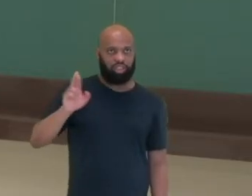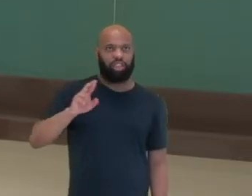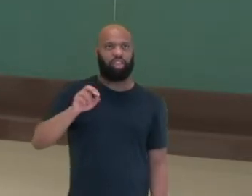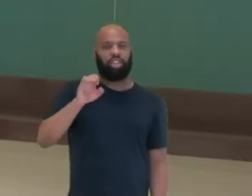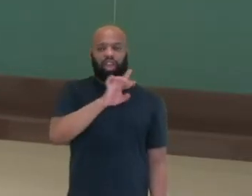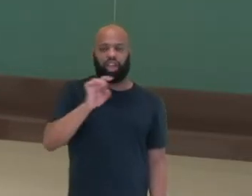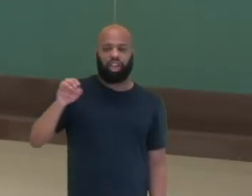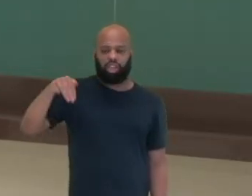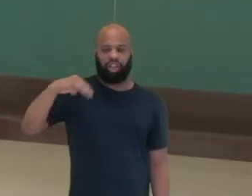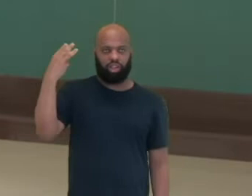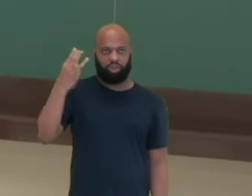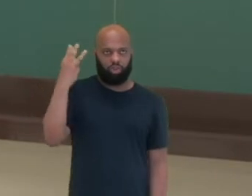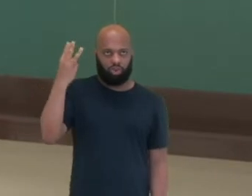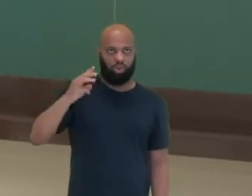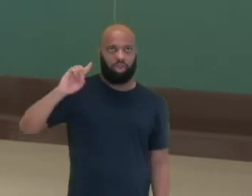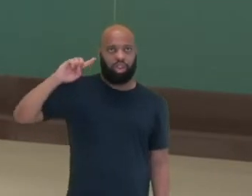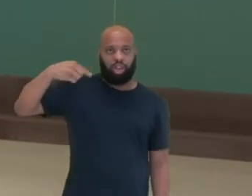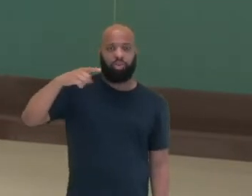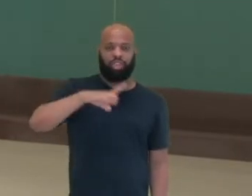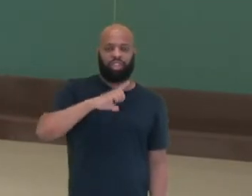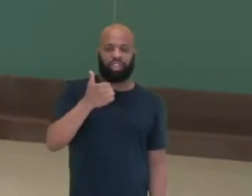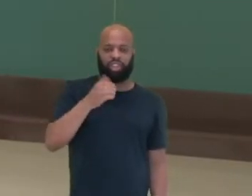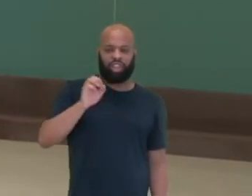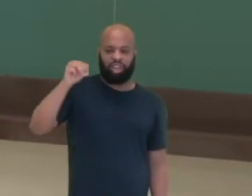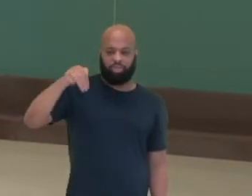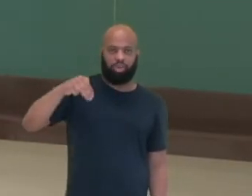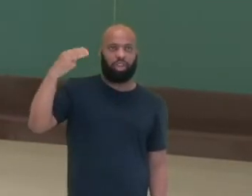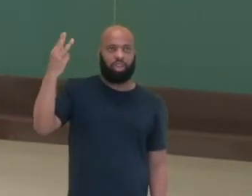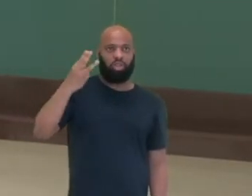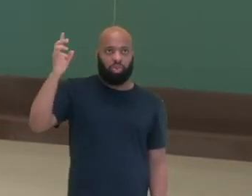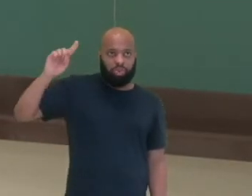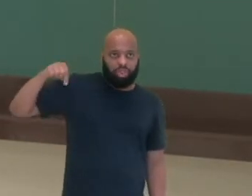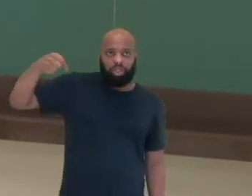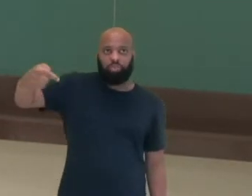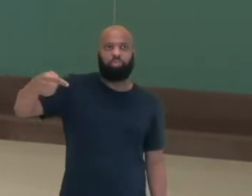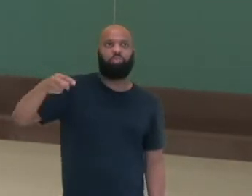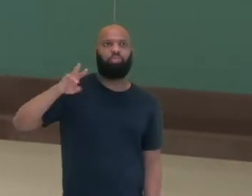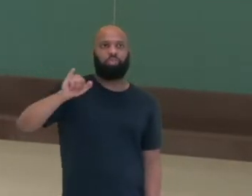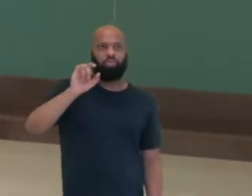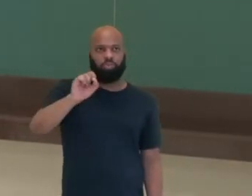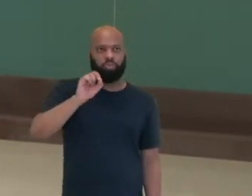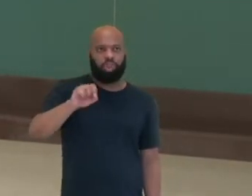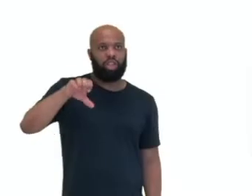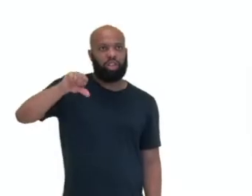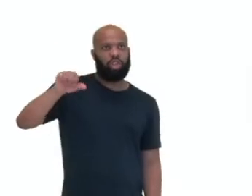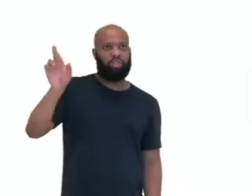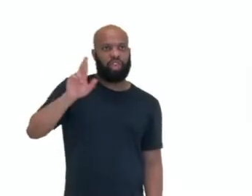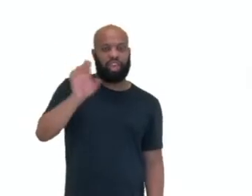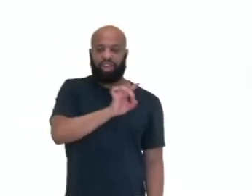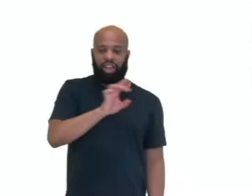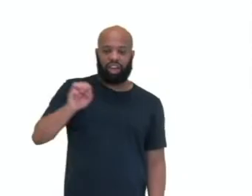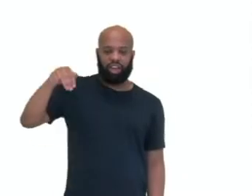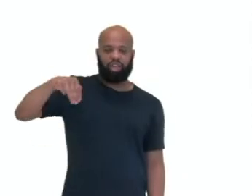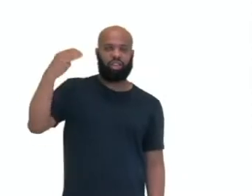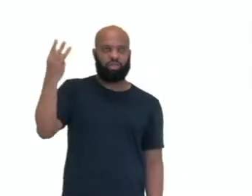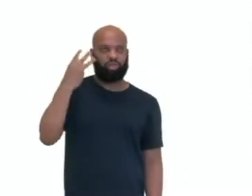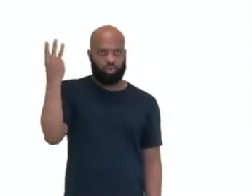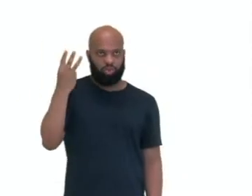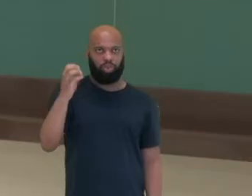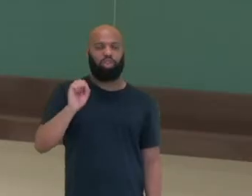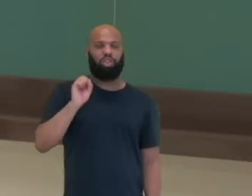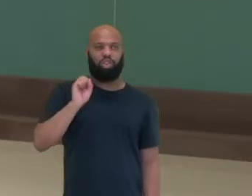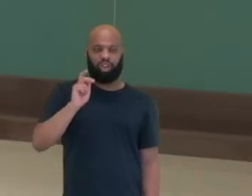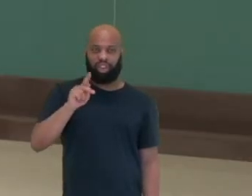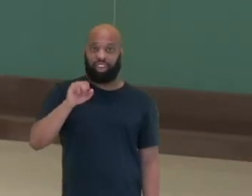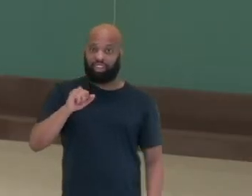por metro cúbico. Pelos 10 metros cúbicos seguintes, né, de consumo, R$ 9 por metro cúbico. Perceba